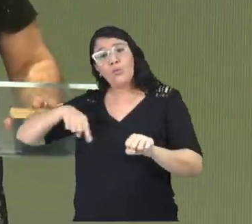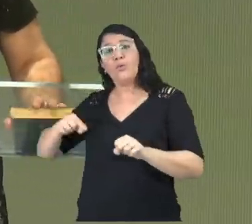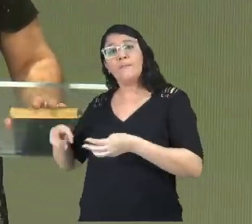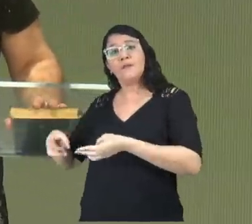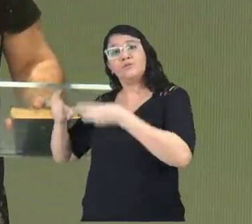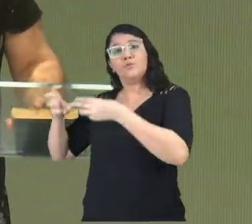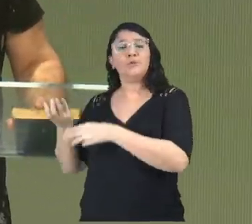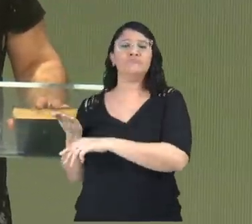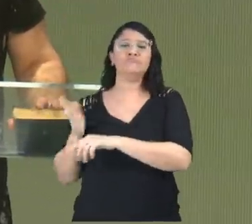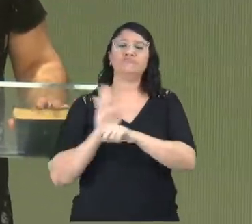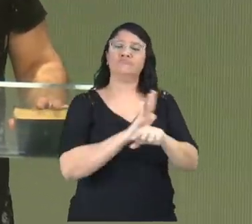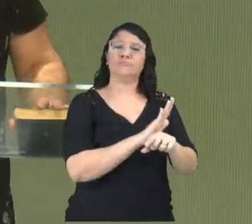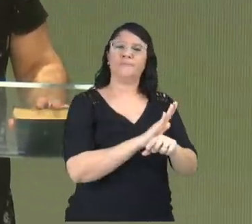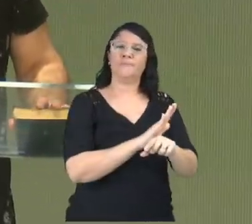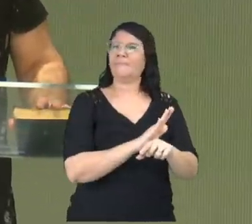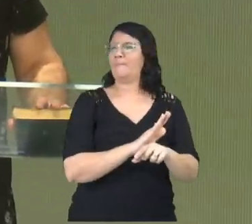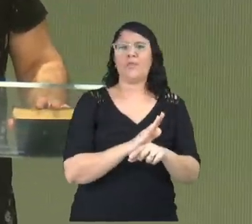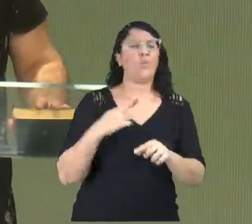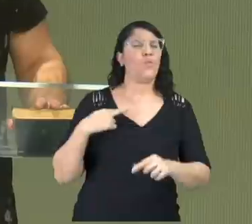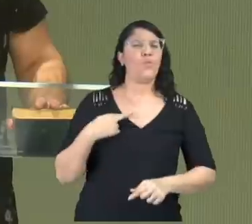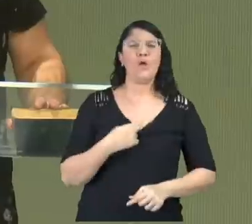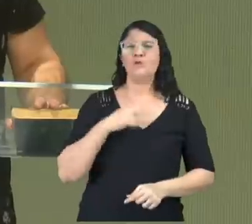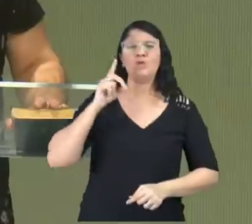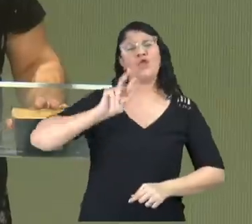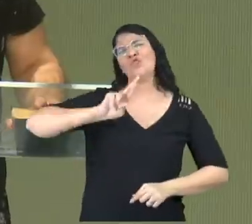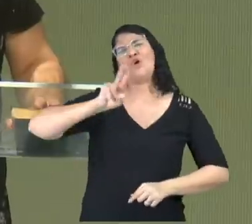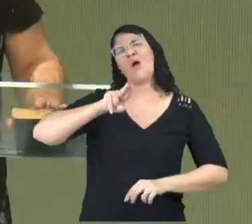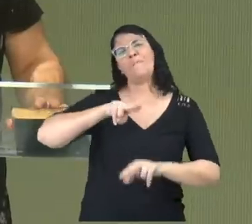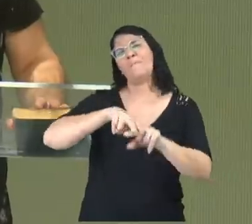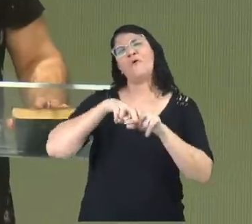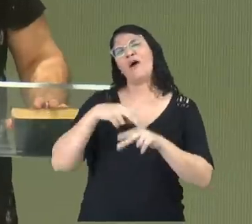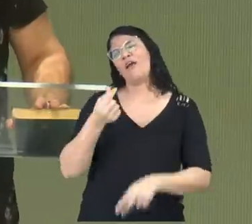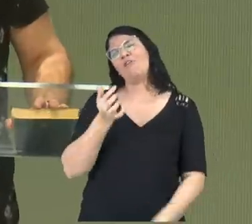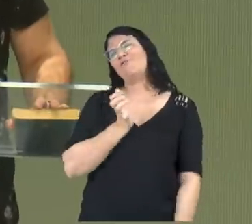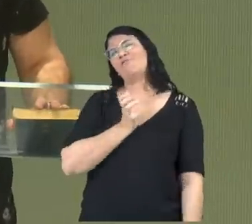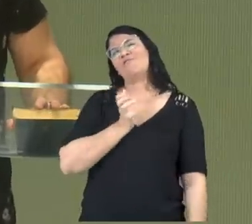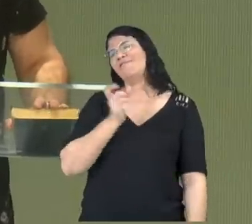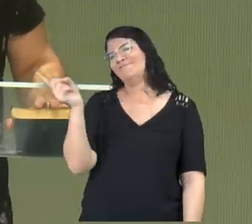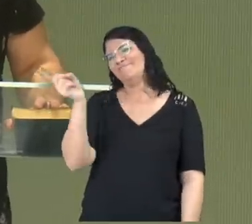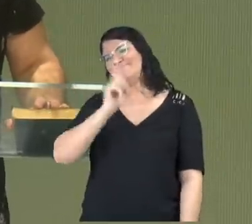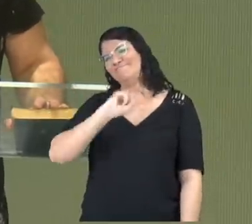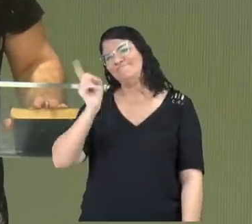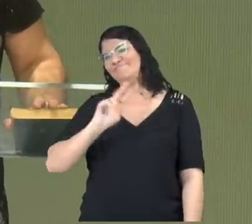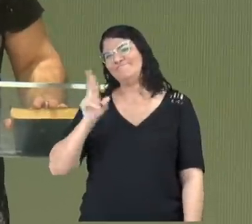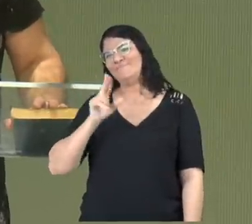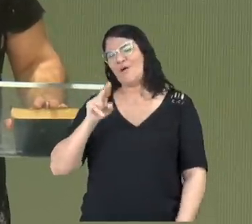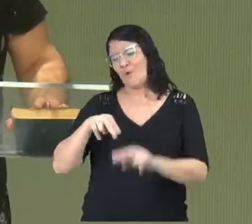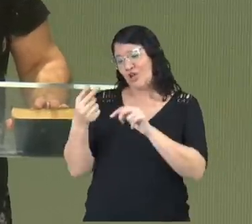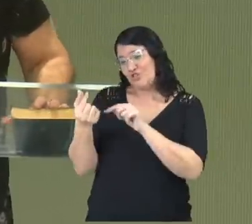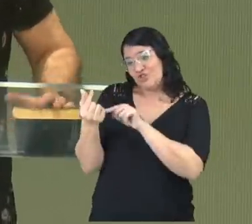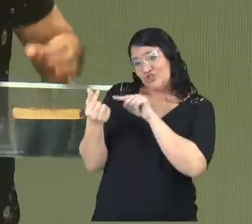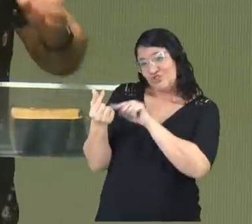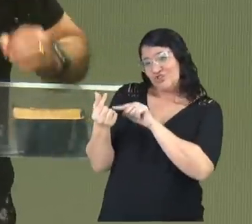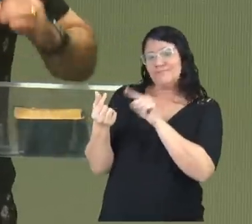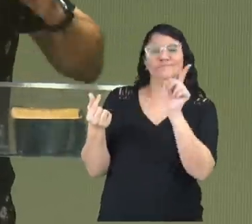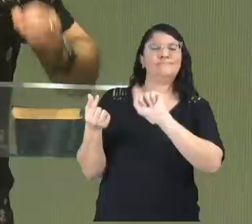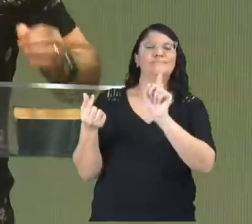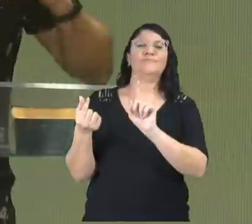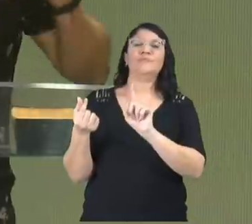riqueza. No Reino de Deus não é uma questão de riqueza, nem uma questão de dinheiro, é uma questão de